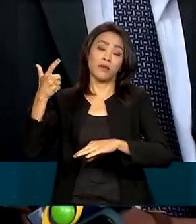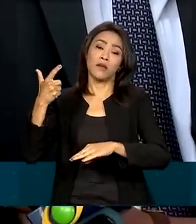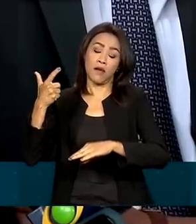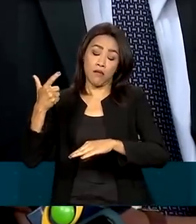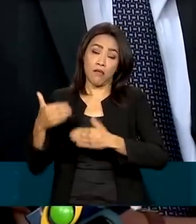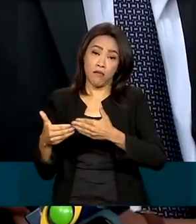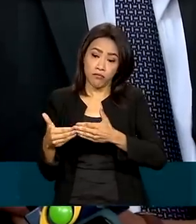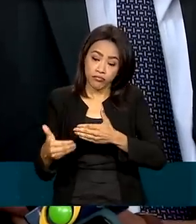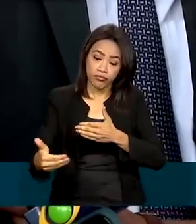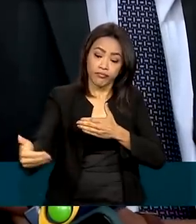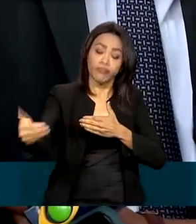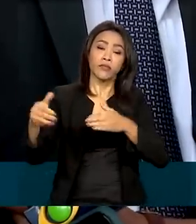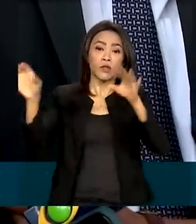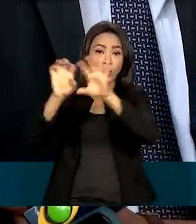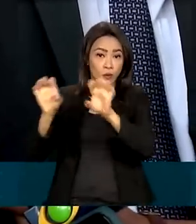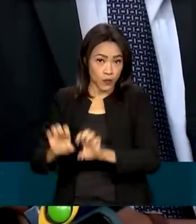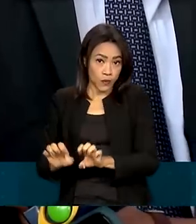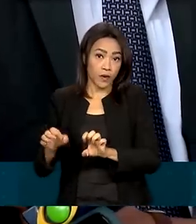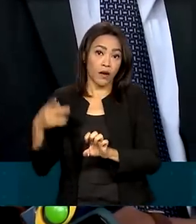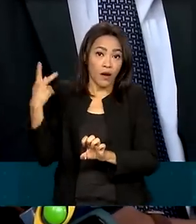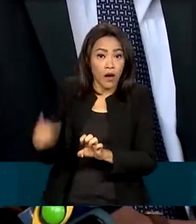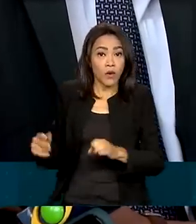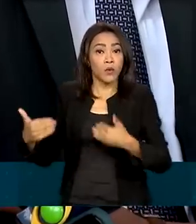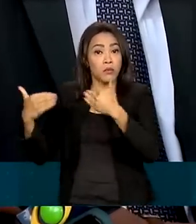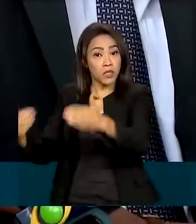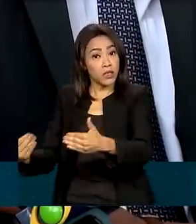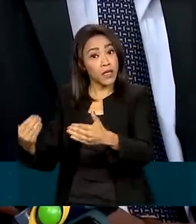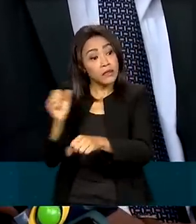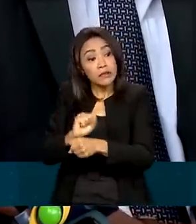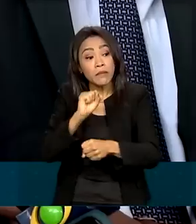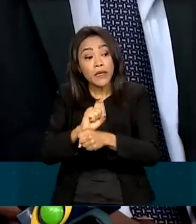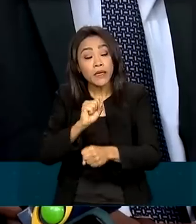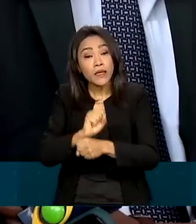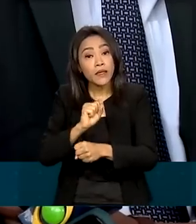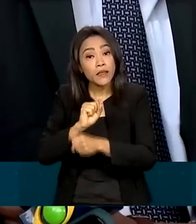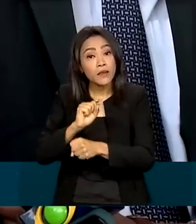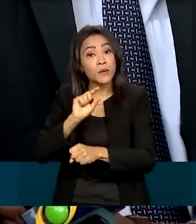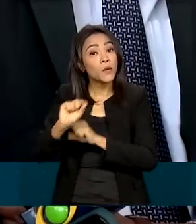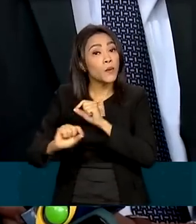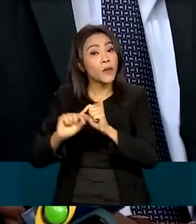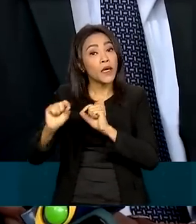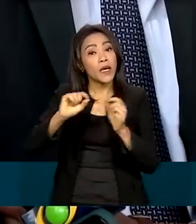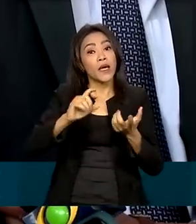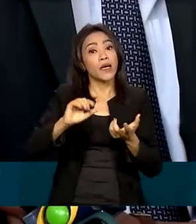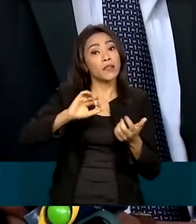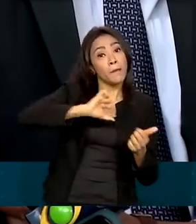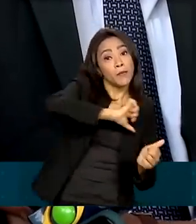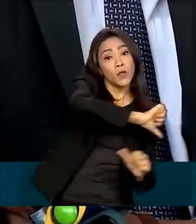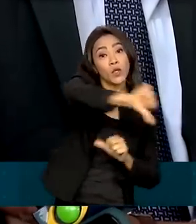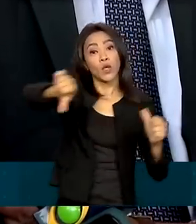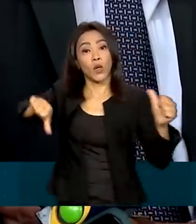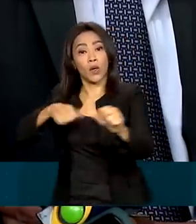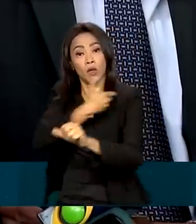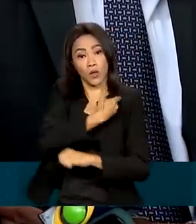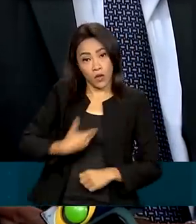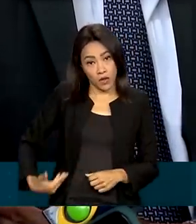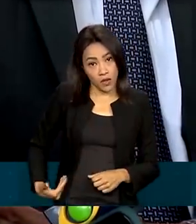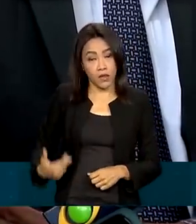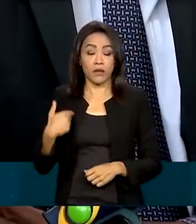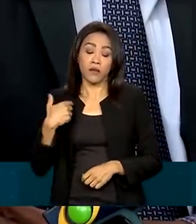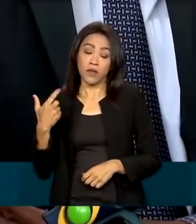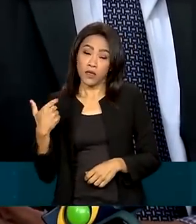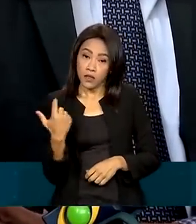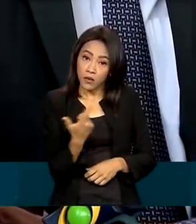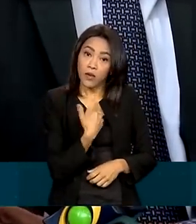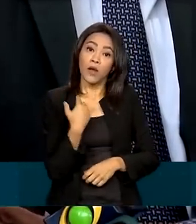estrutural e estratégico do ministério até a mudança de governo. Nós também fizemos menção em relação a isso, se dentro